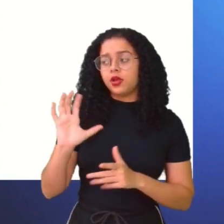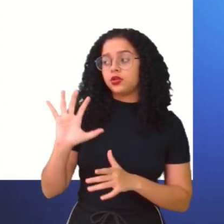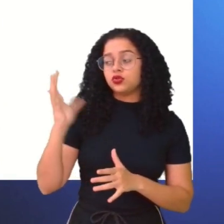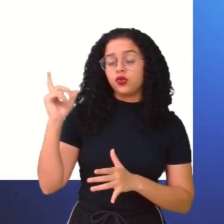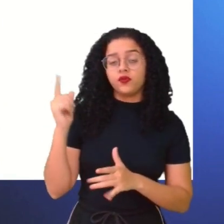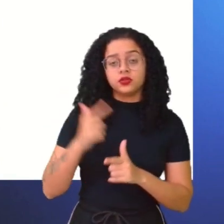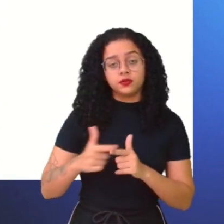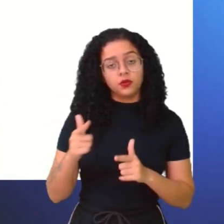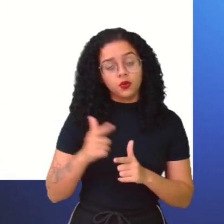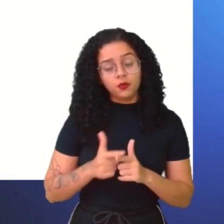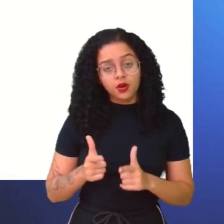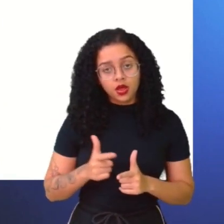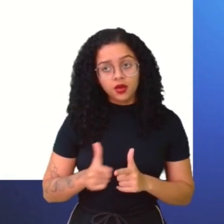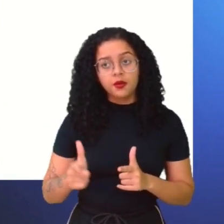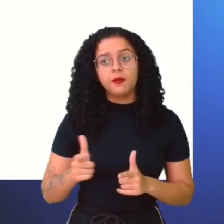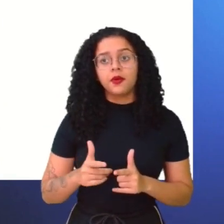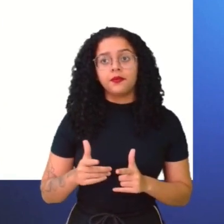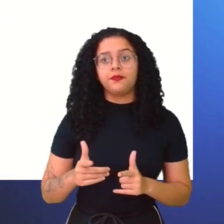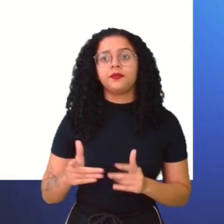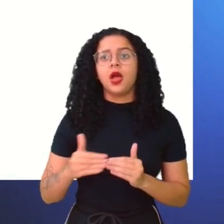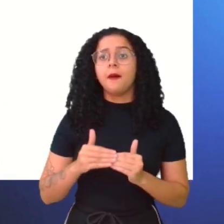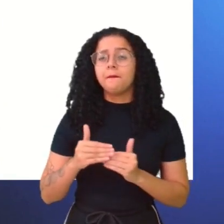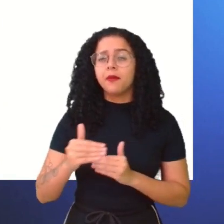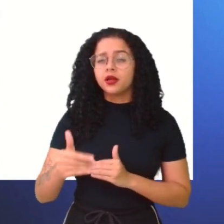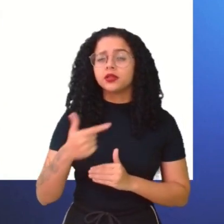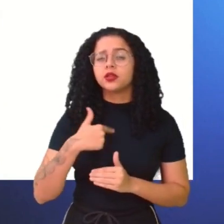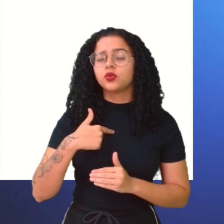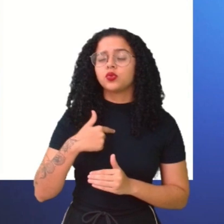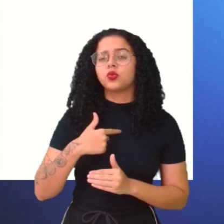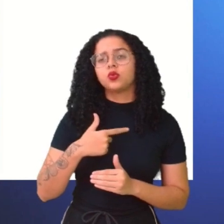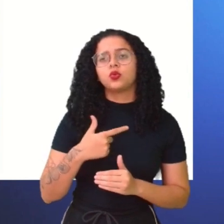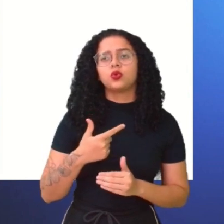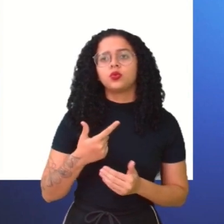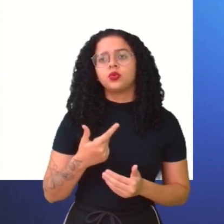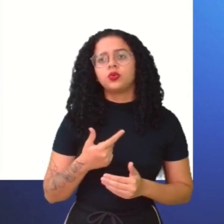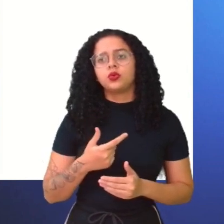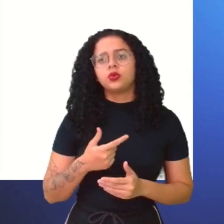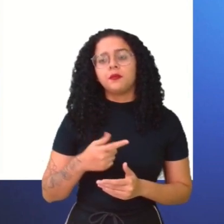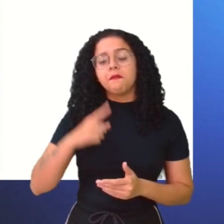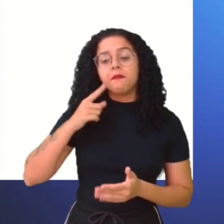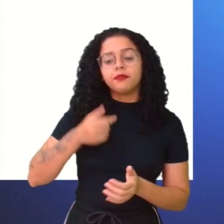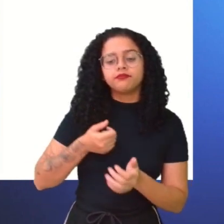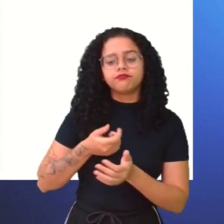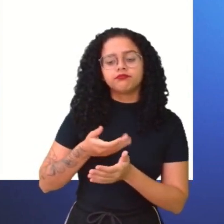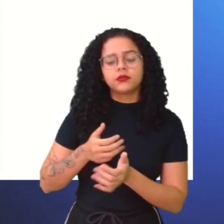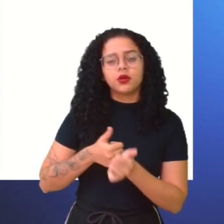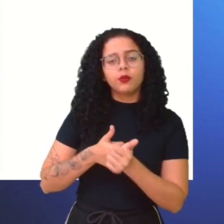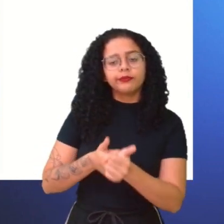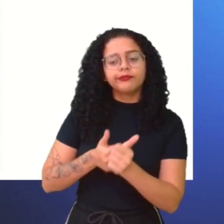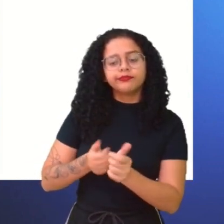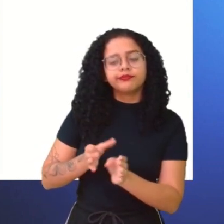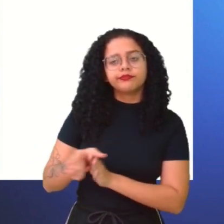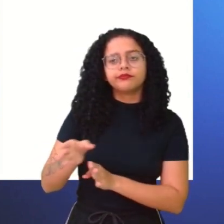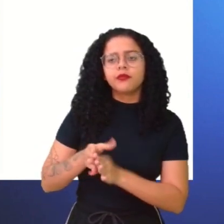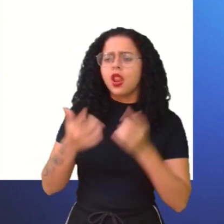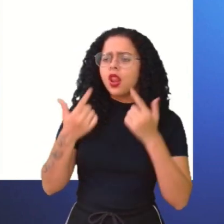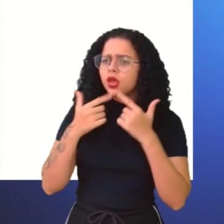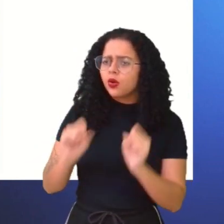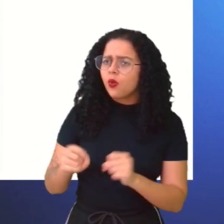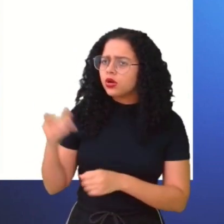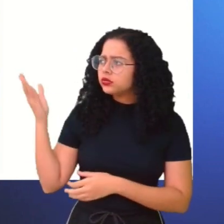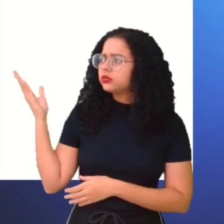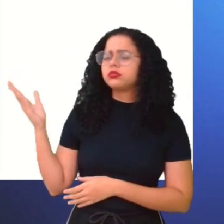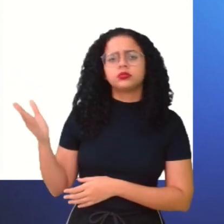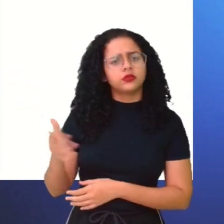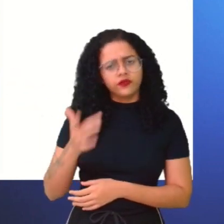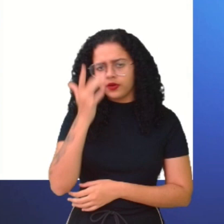da bolinha se mexendo a partir do que eu estou instruindo o que ele faça, aí na linguagem Scratch ficou bem intuitivo. Bem. Percebeu